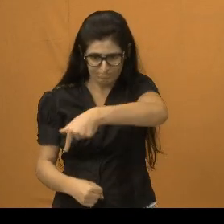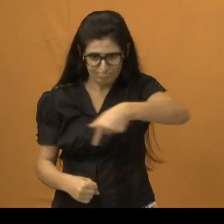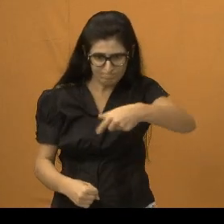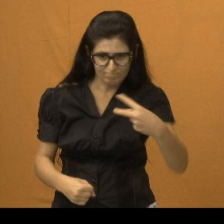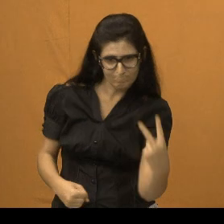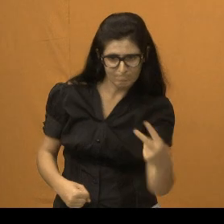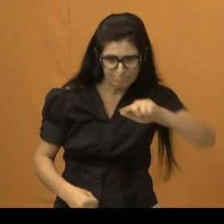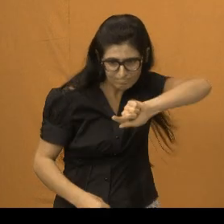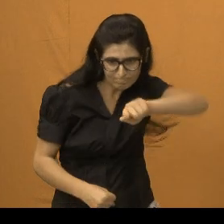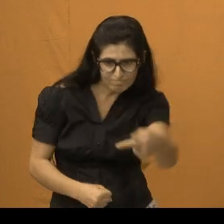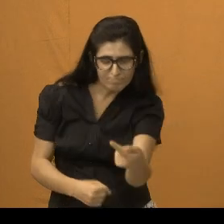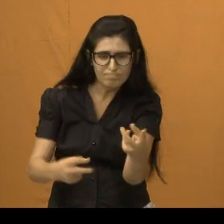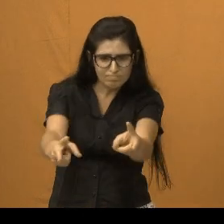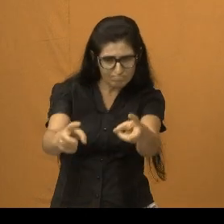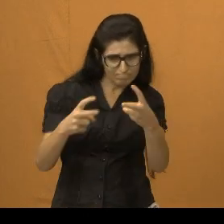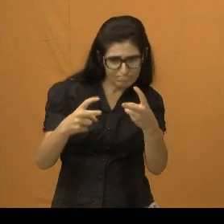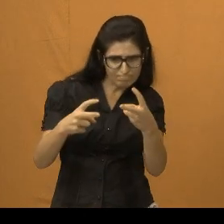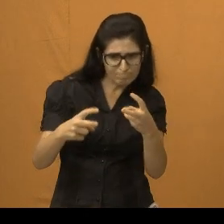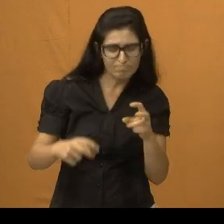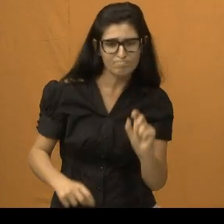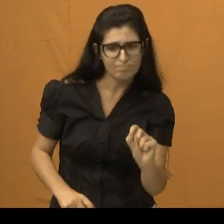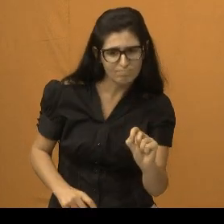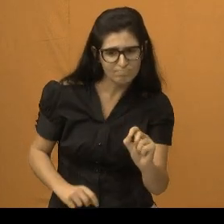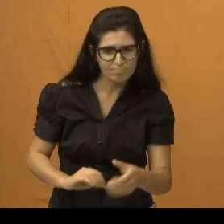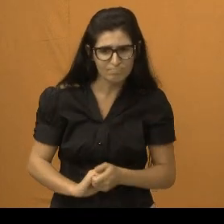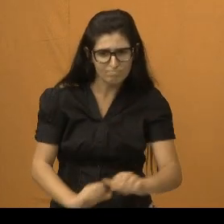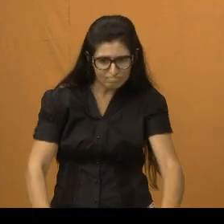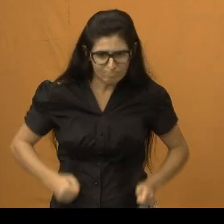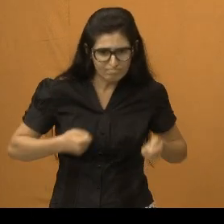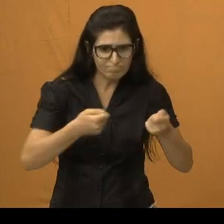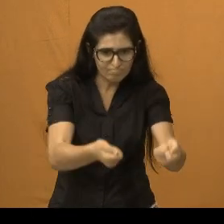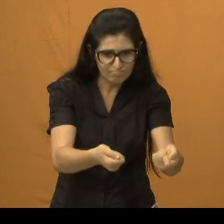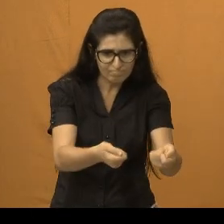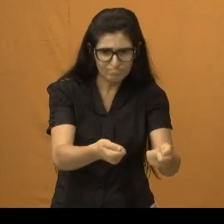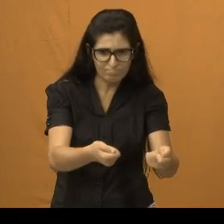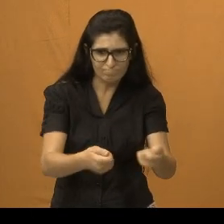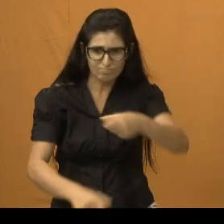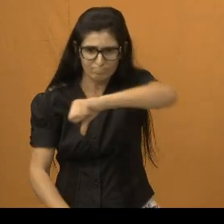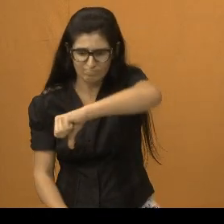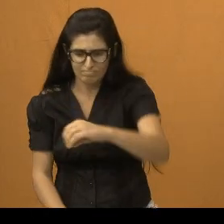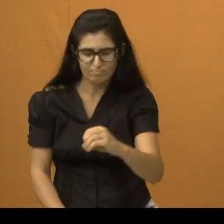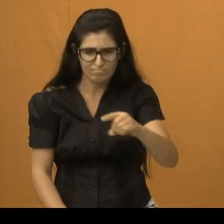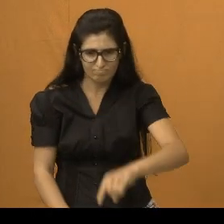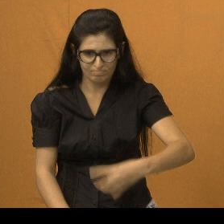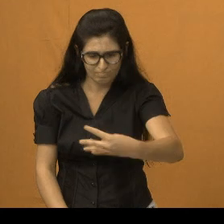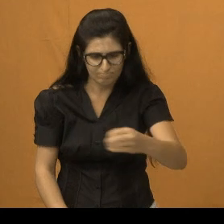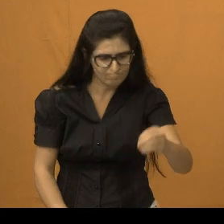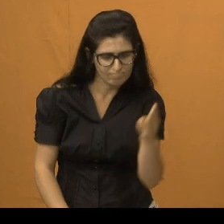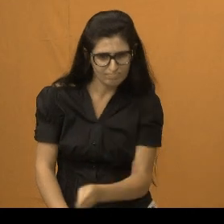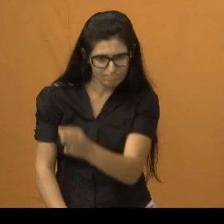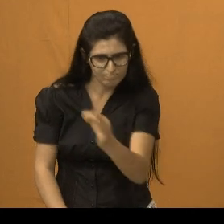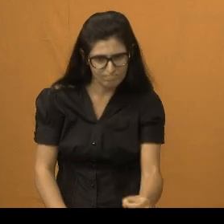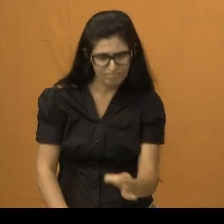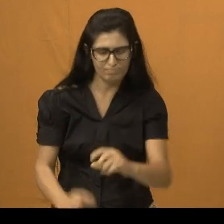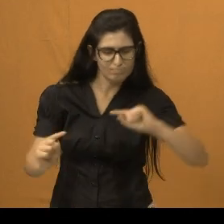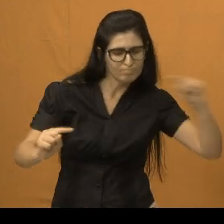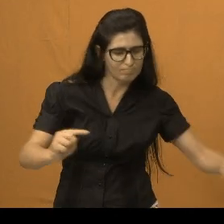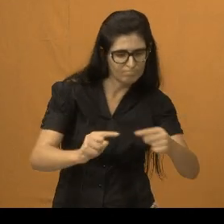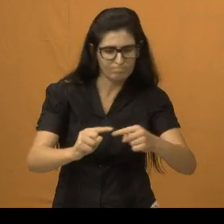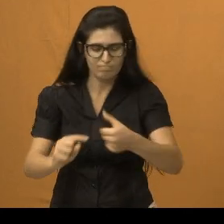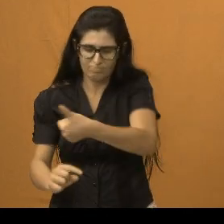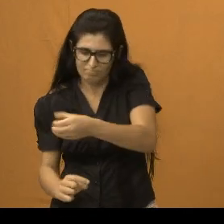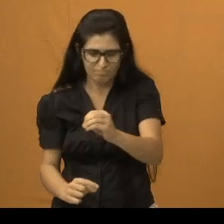721.772.000. Como pode perceber, gastamos em torno de 90,40% da meta de